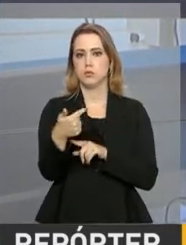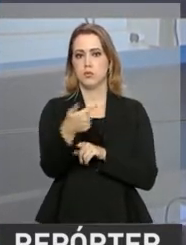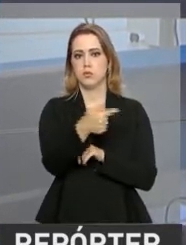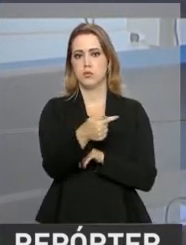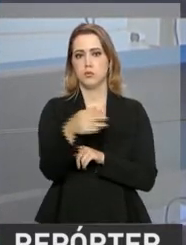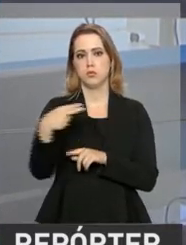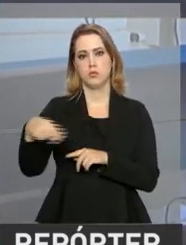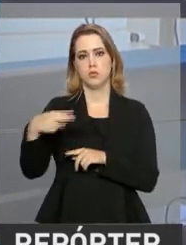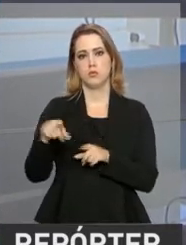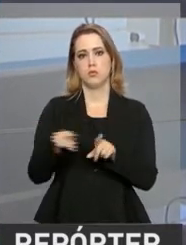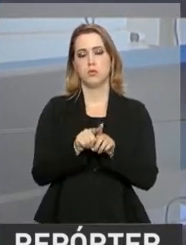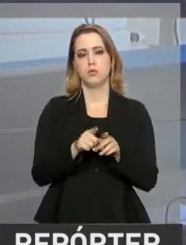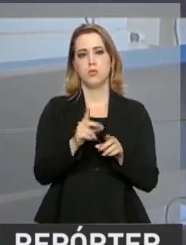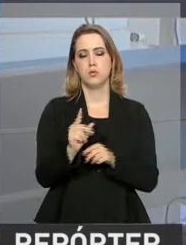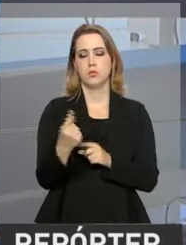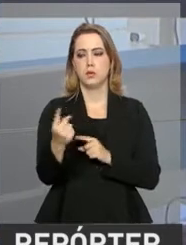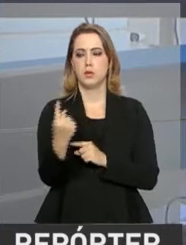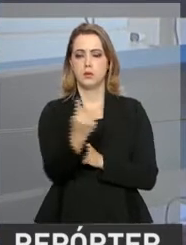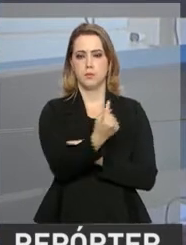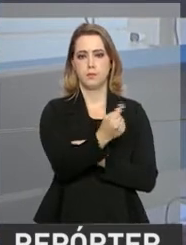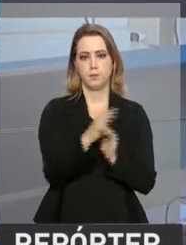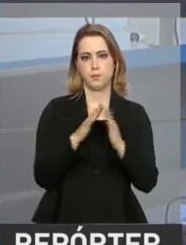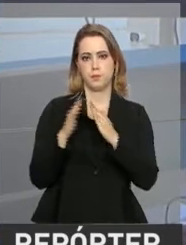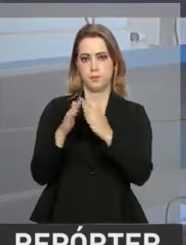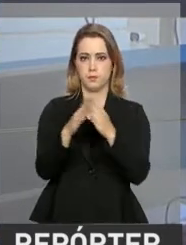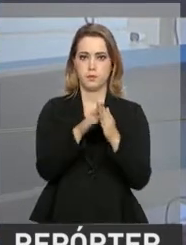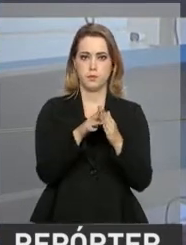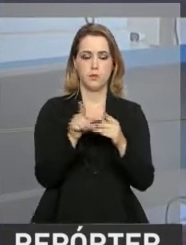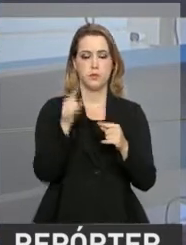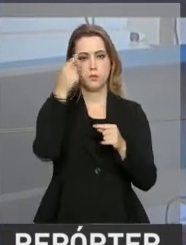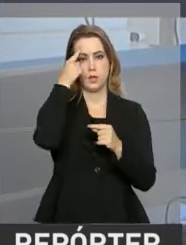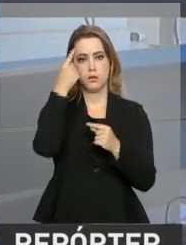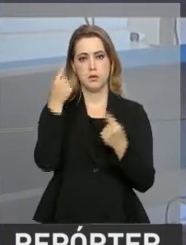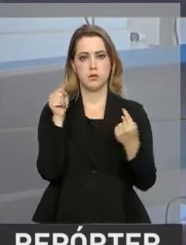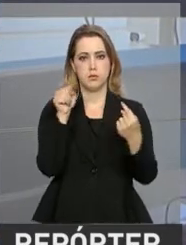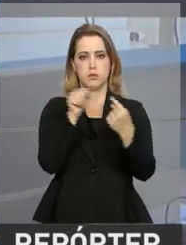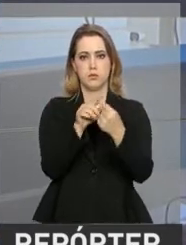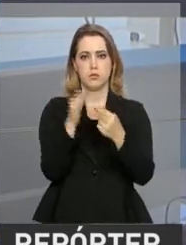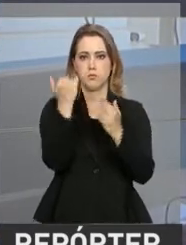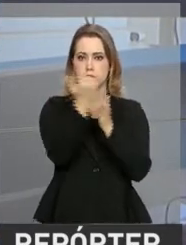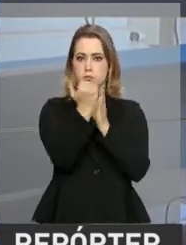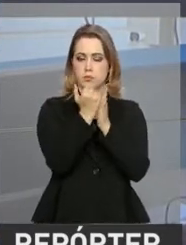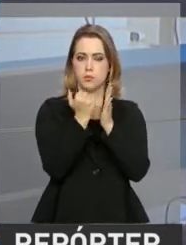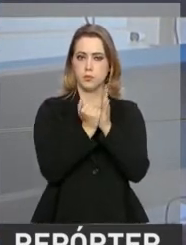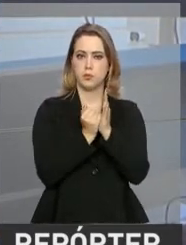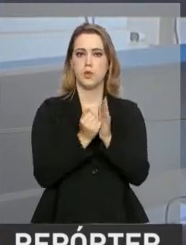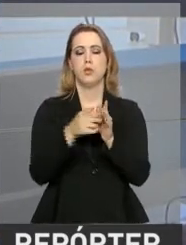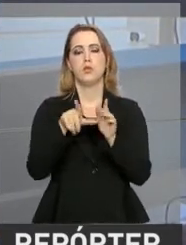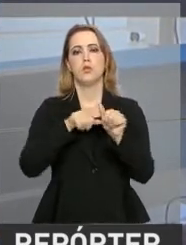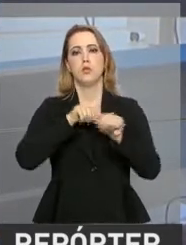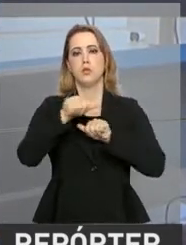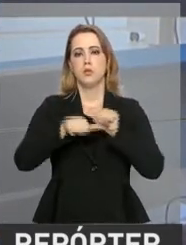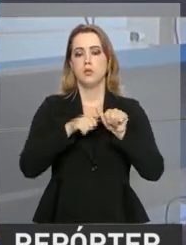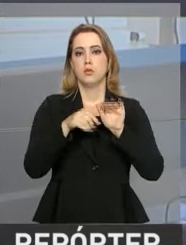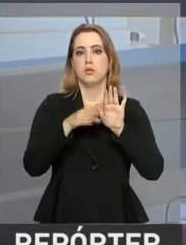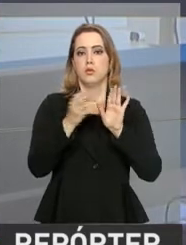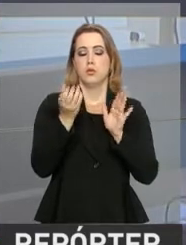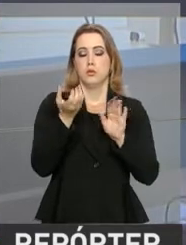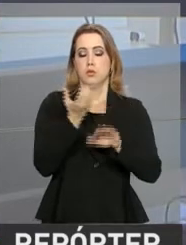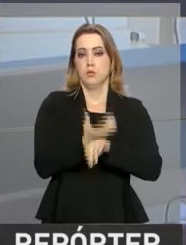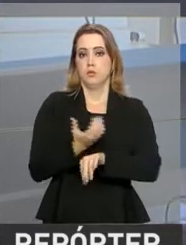para as unidades de ensino a ideia é um projeto alinhado com a reforma do ensino médio onde os conteúdos de matemática e português